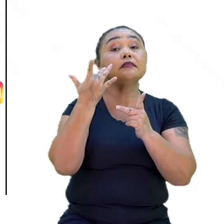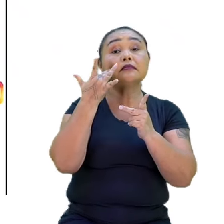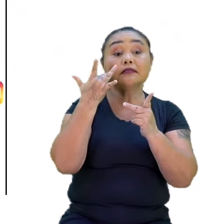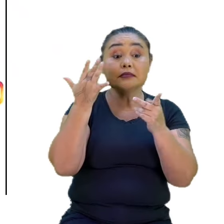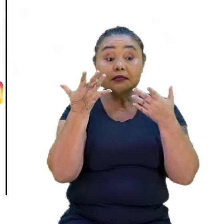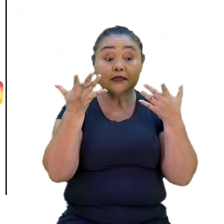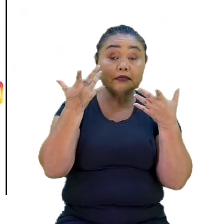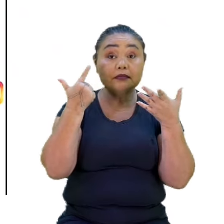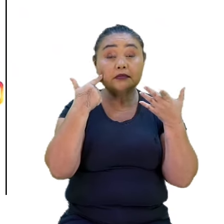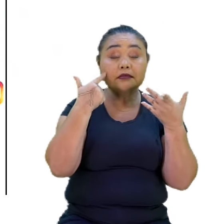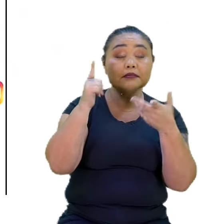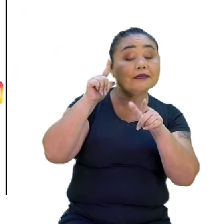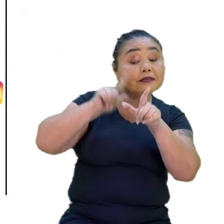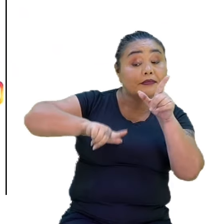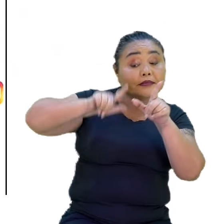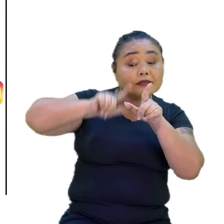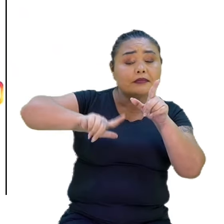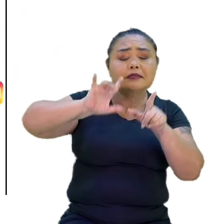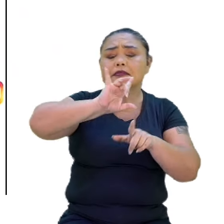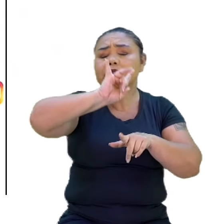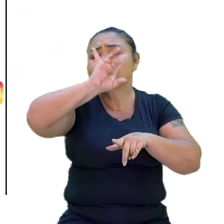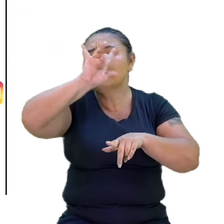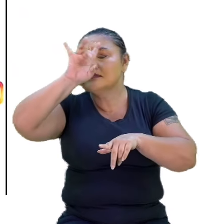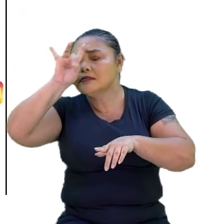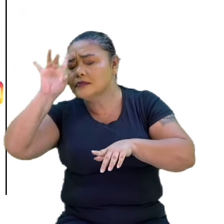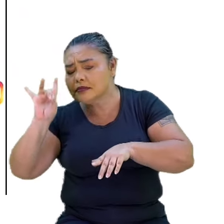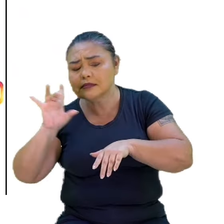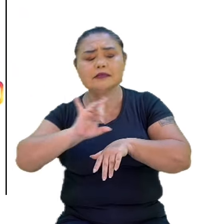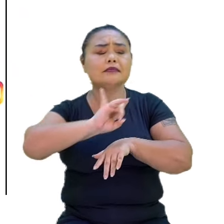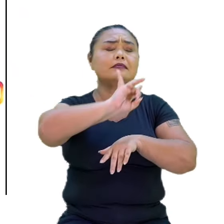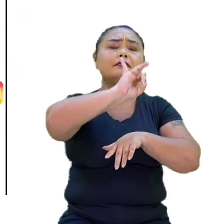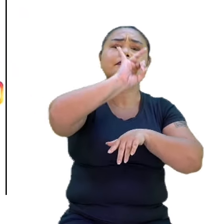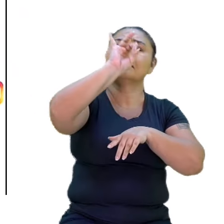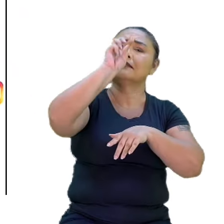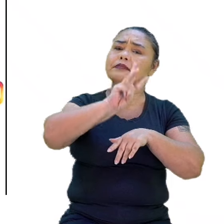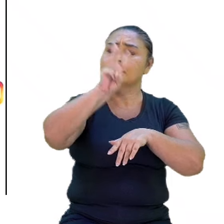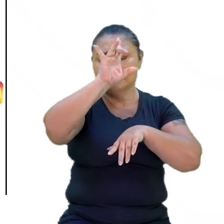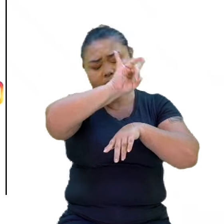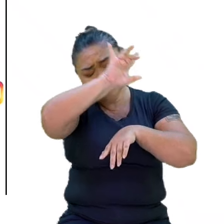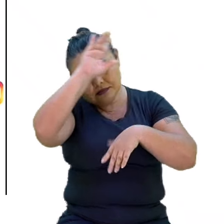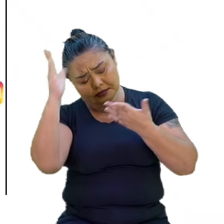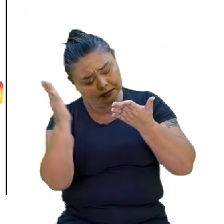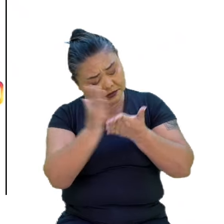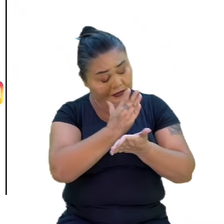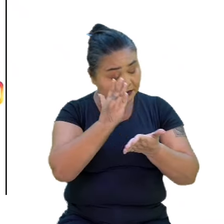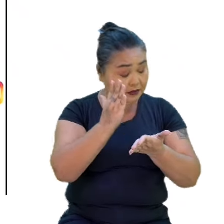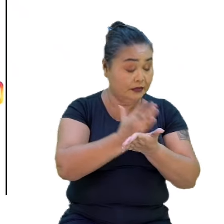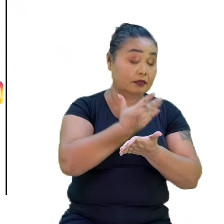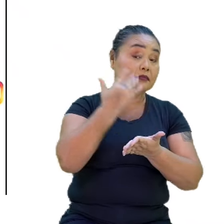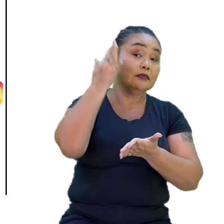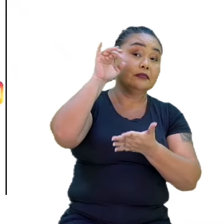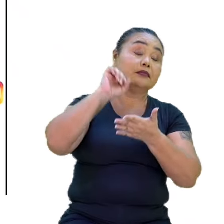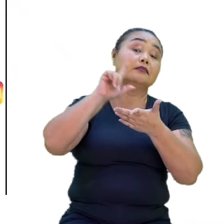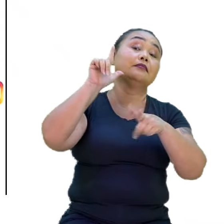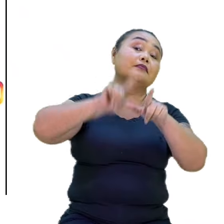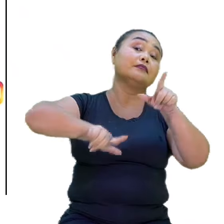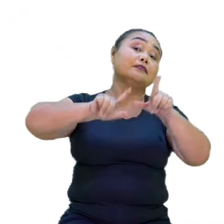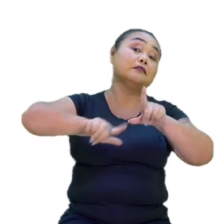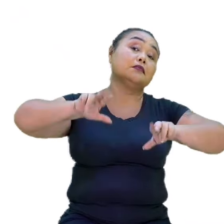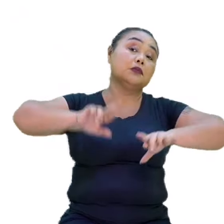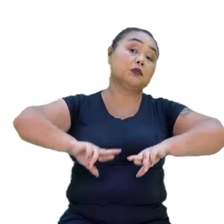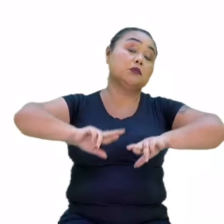nas letrinhas cada exercício cada site cada livro pode trazer essa fórmula com letrinhas diferentes O